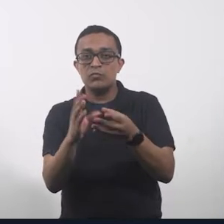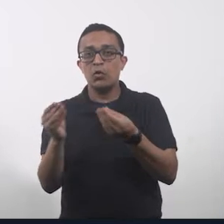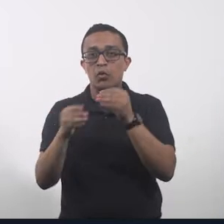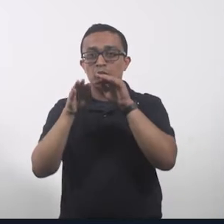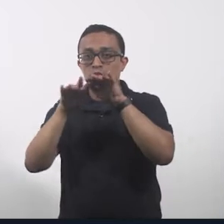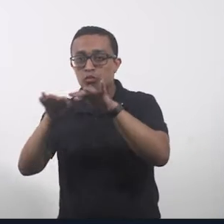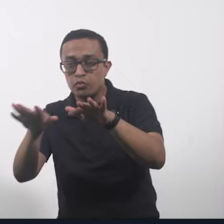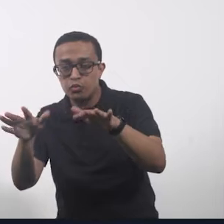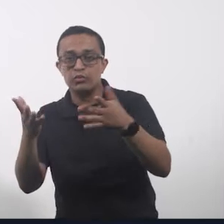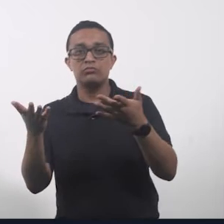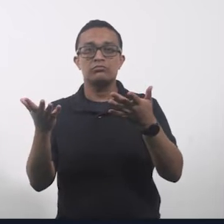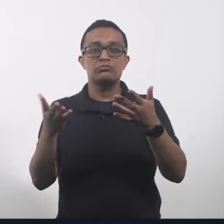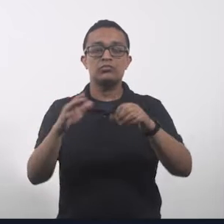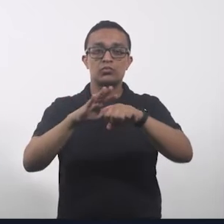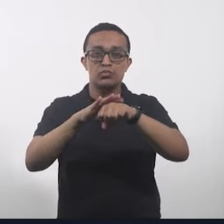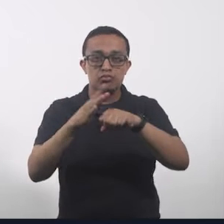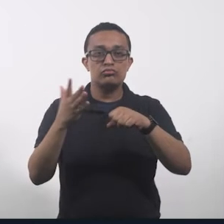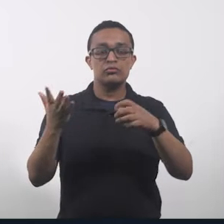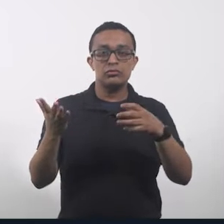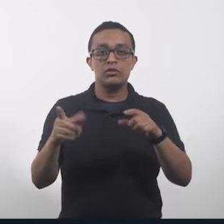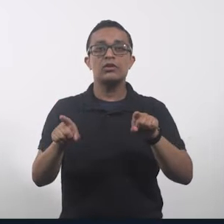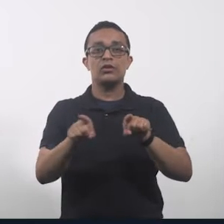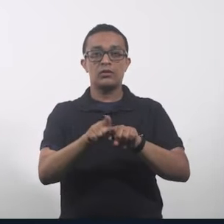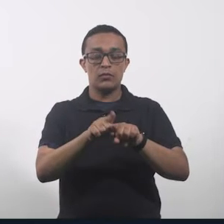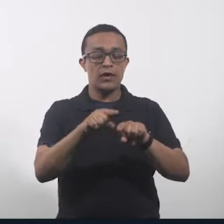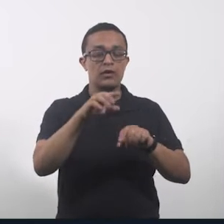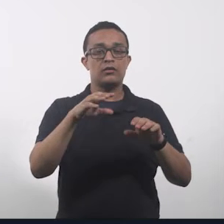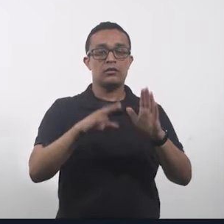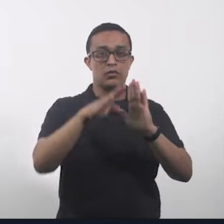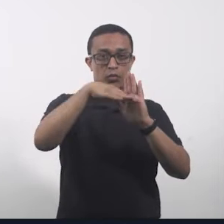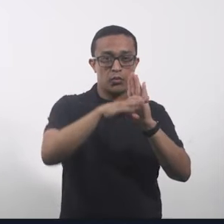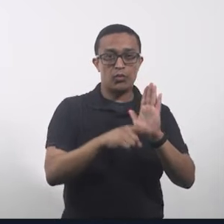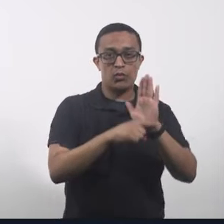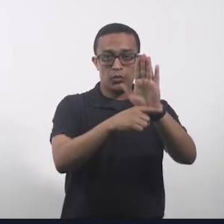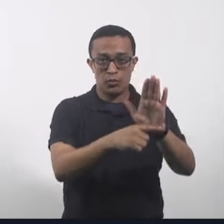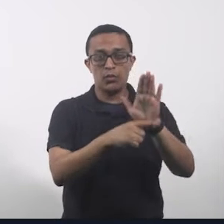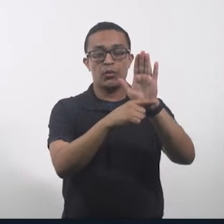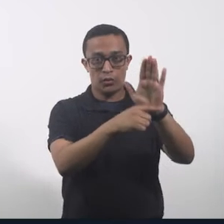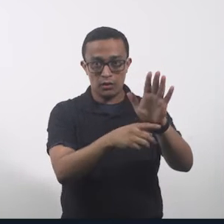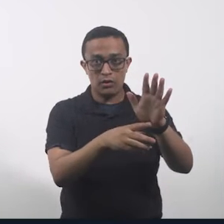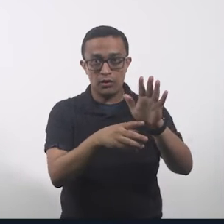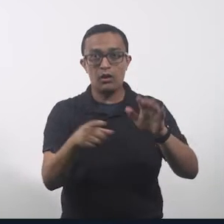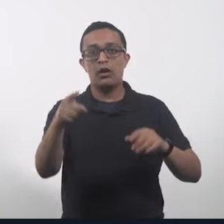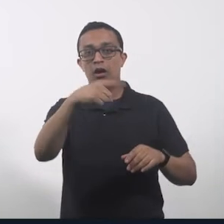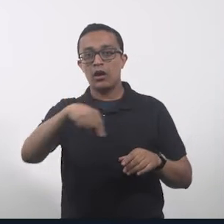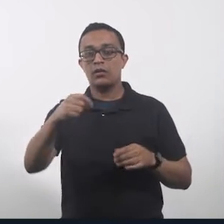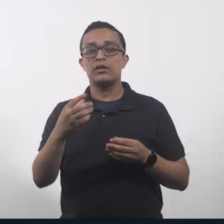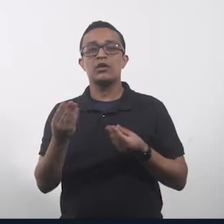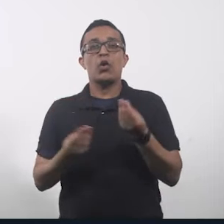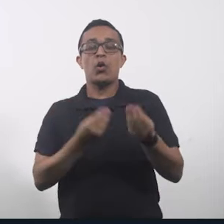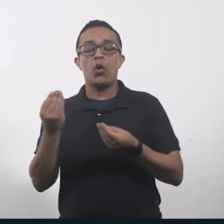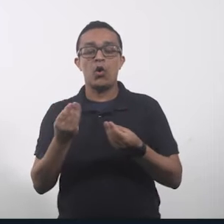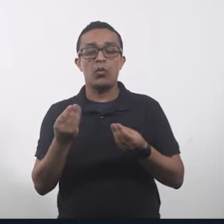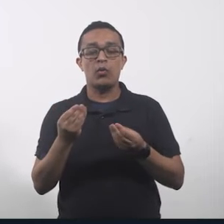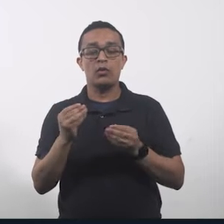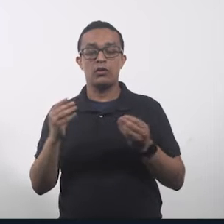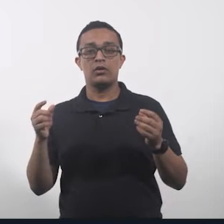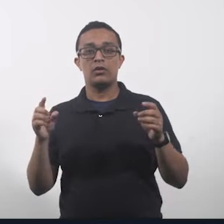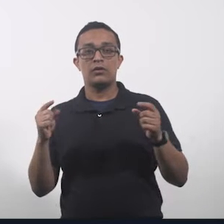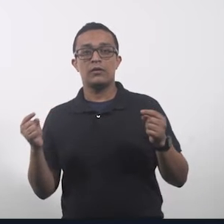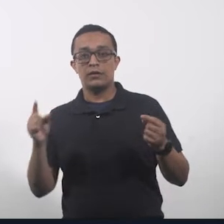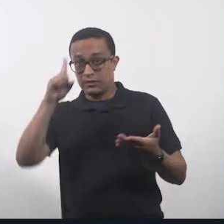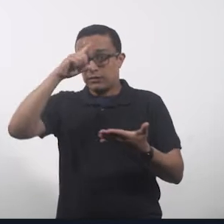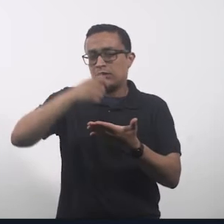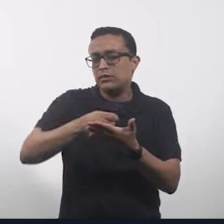dos indicadores epidemiológicos e os indicadores assistenciais, numa matriz de risco, para fazer a classificação final da situação